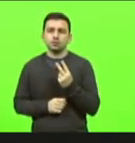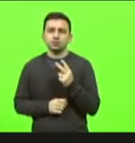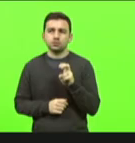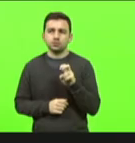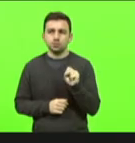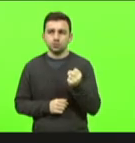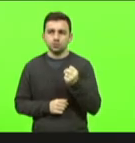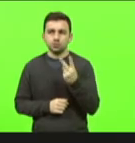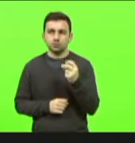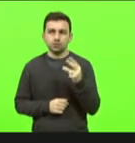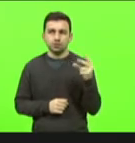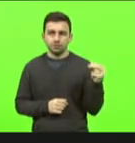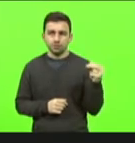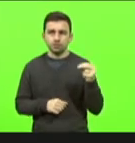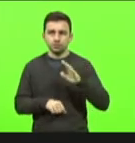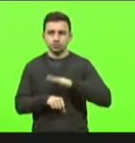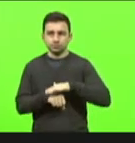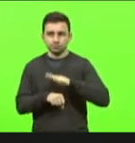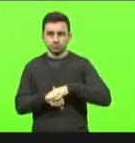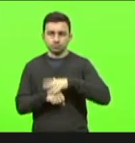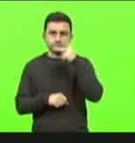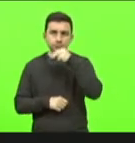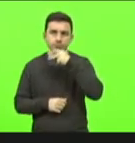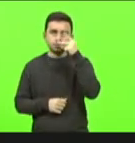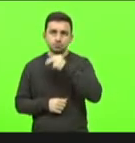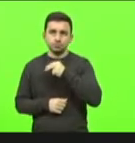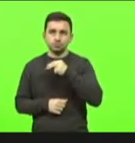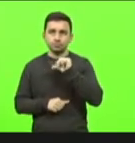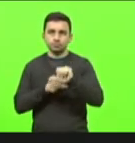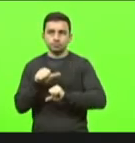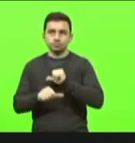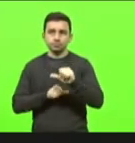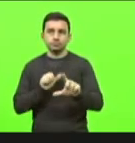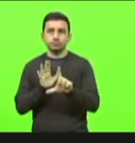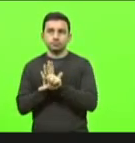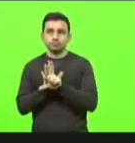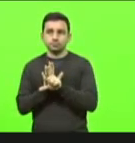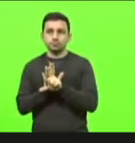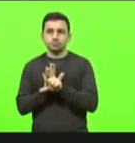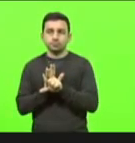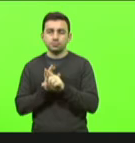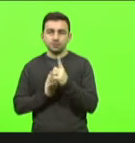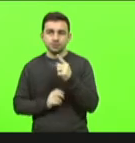0258-2020, autoria do deputado Kennedy Nunes, que altera a lei número